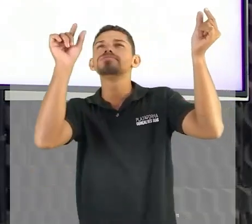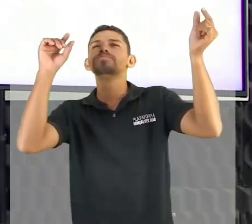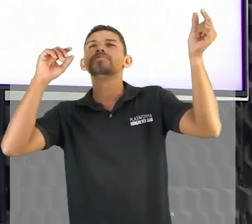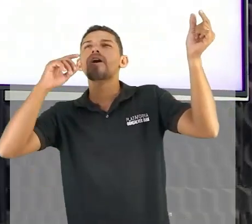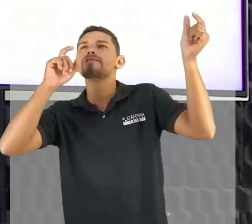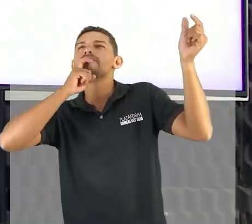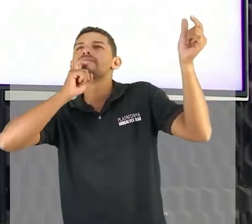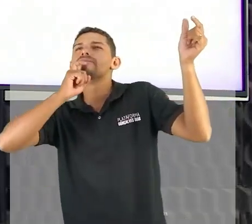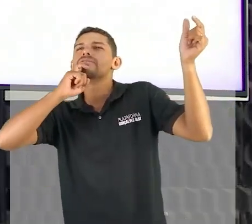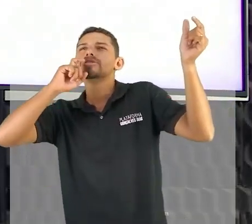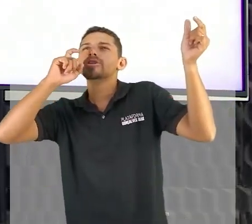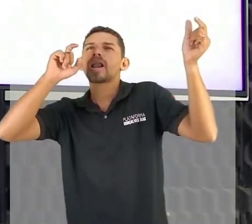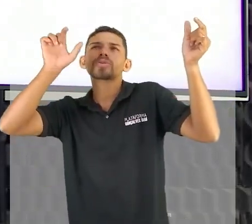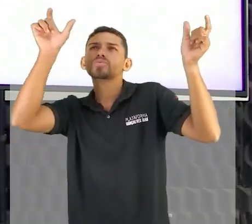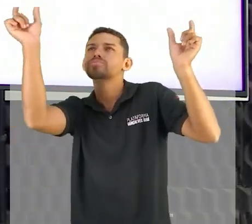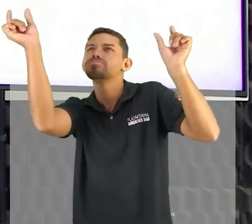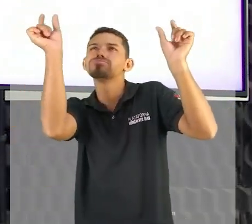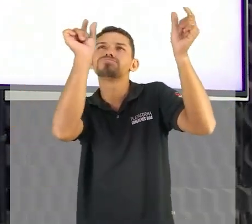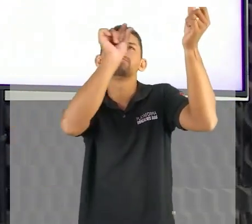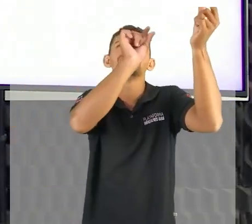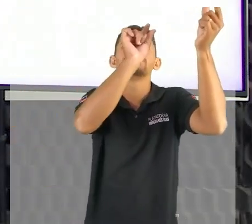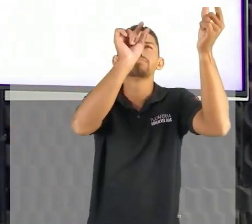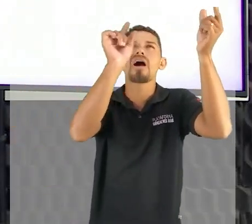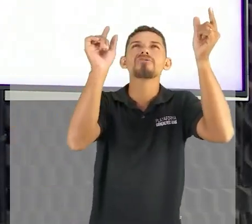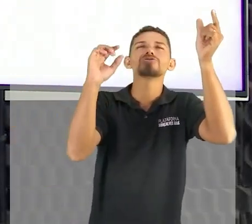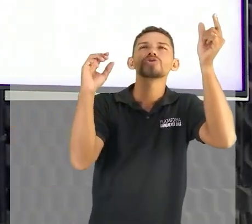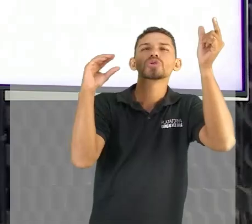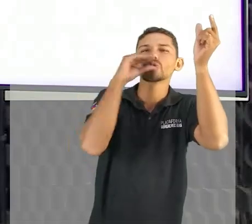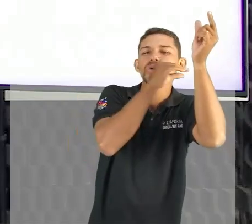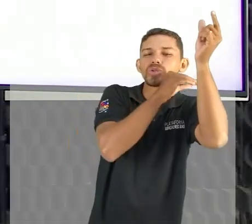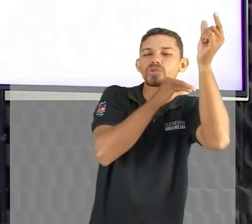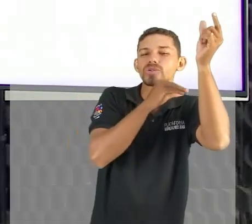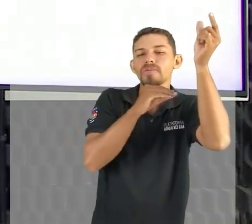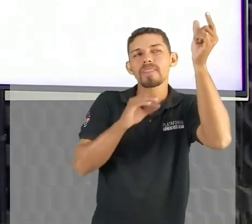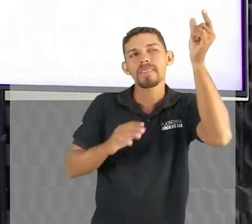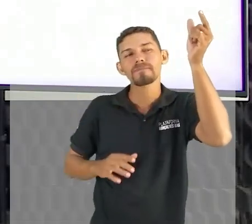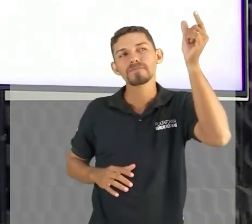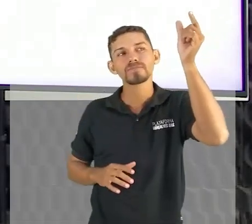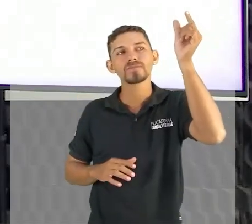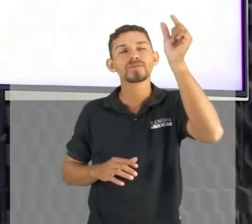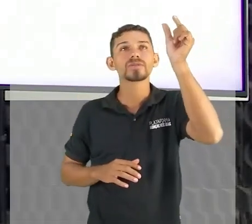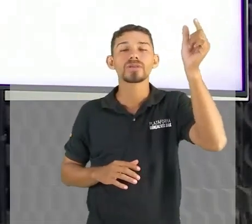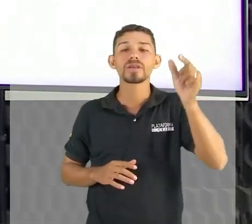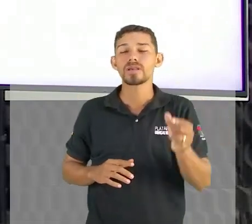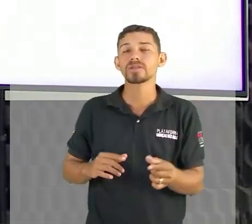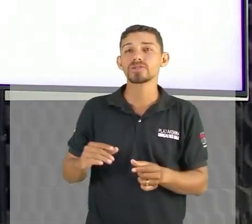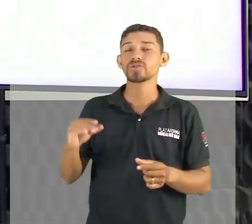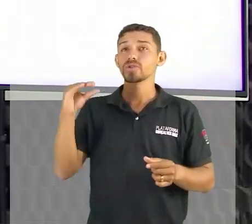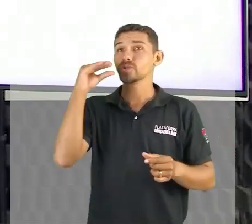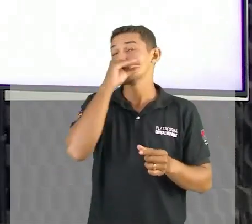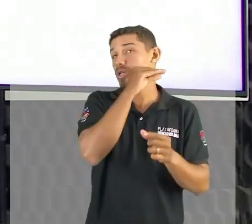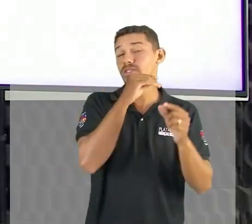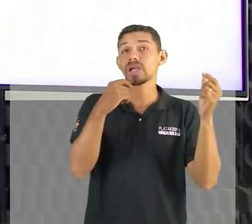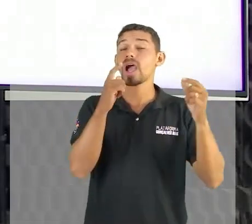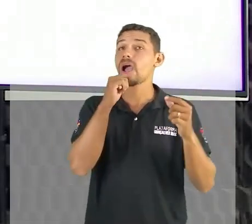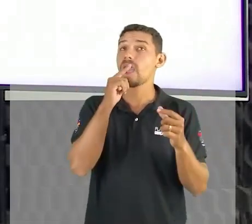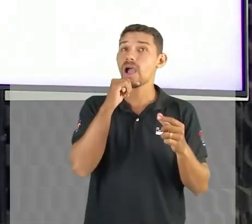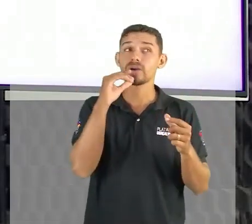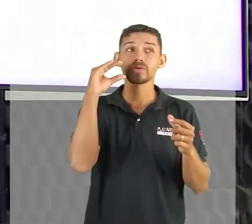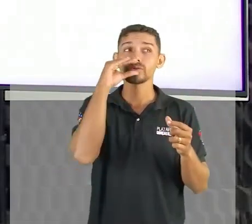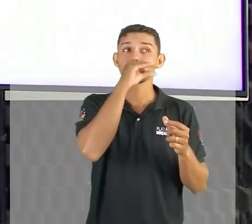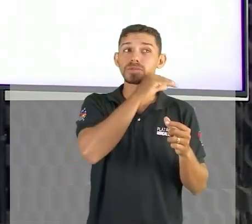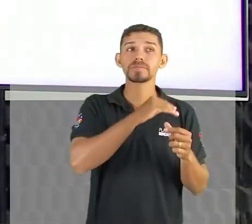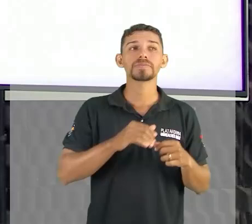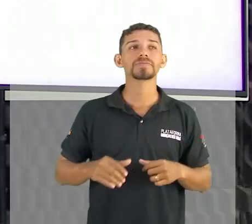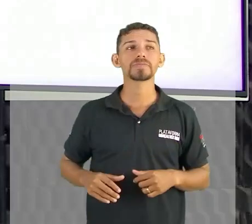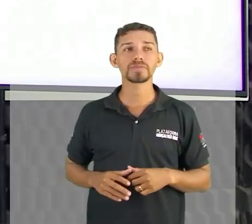verão tá no quente que seria o inverno inverno por quê Porque precisa de água mais quente aí a temperatura